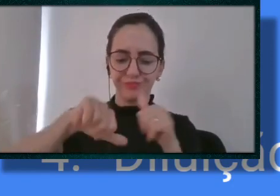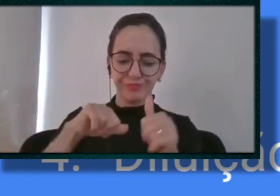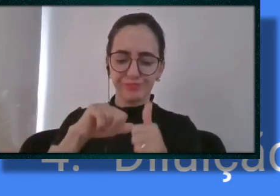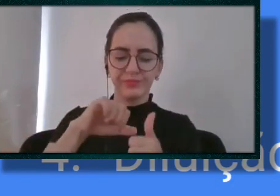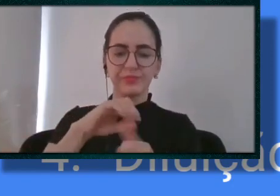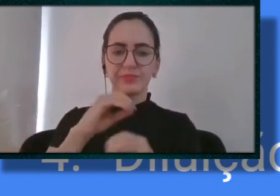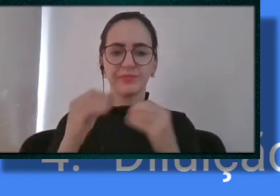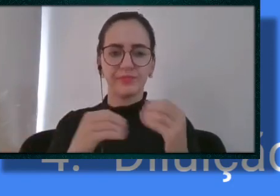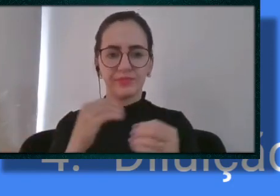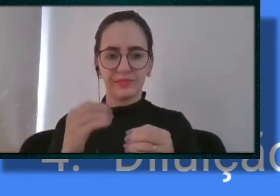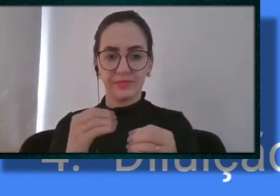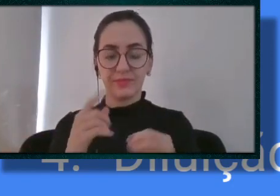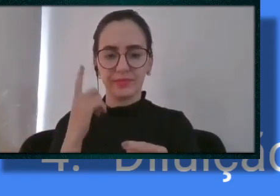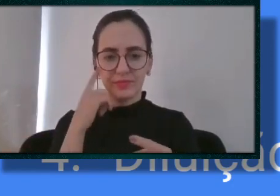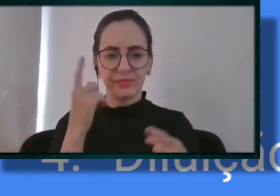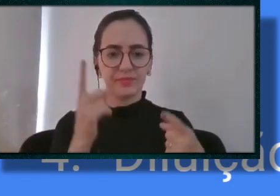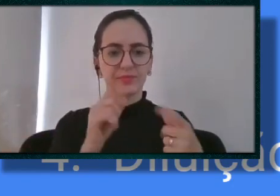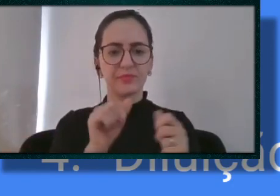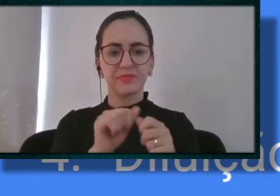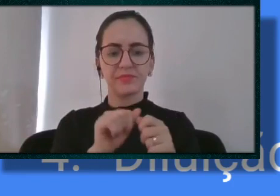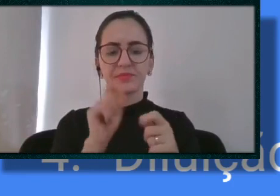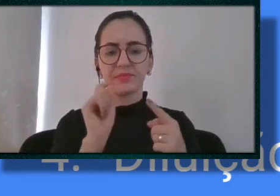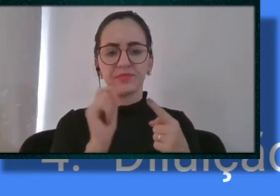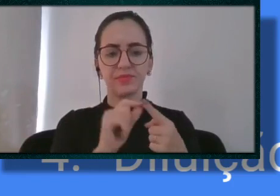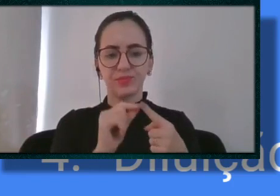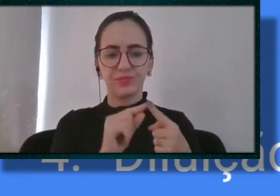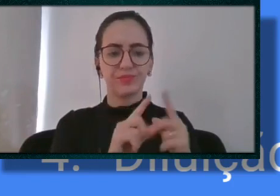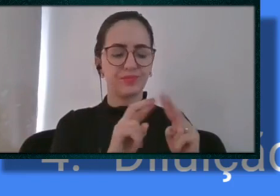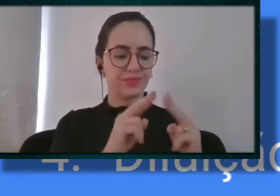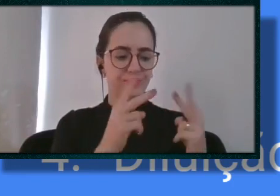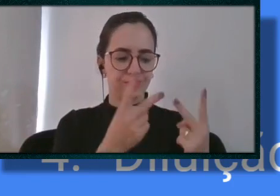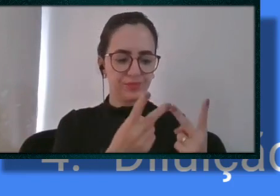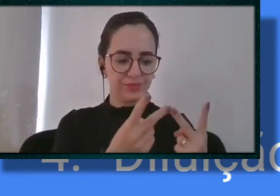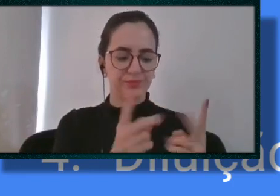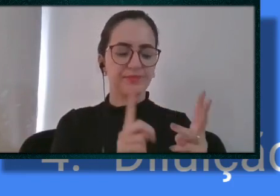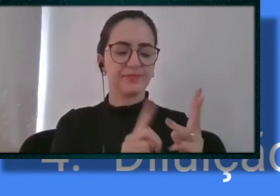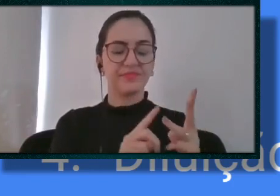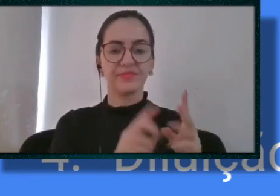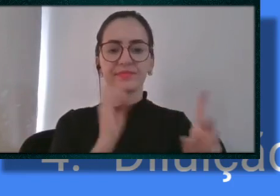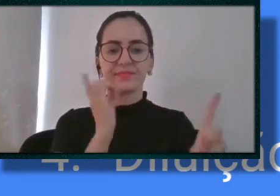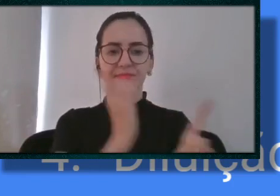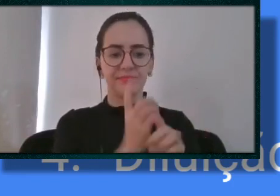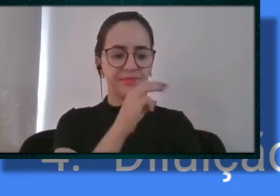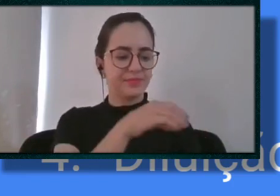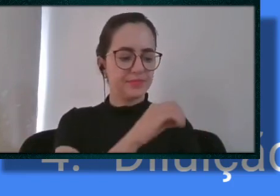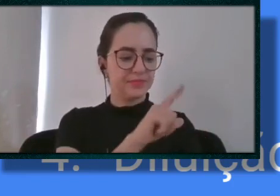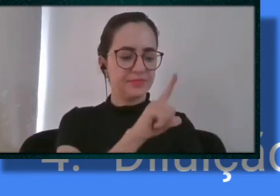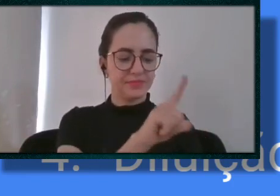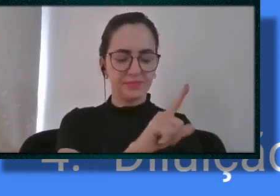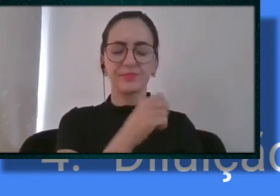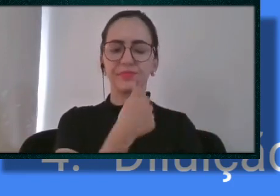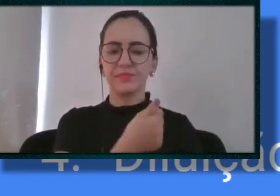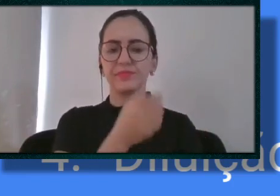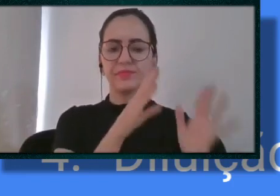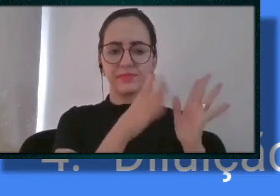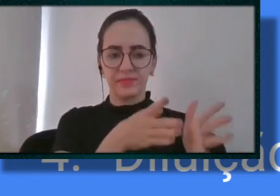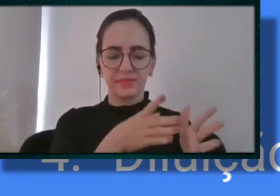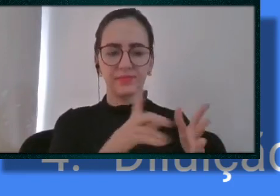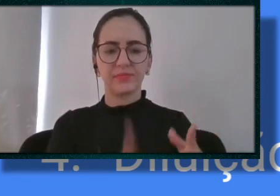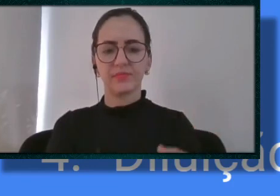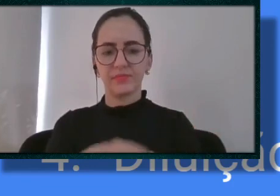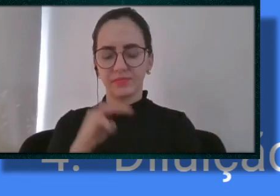início. Eu tive pegar os volumes, achar o número de mols desses volumes, depois de achar o número de mols, colocar